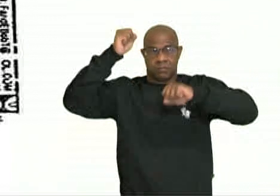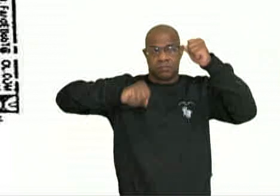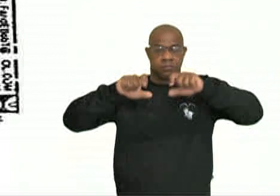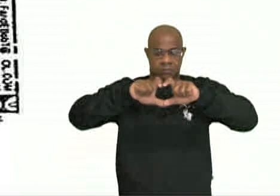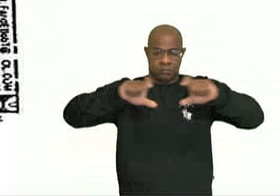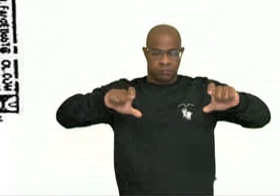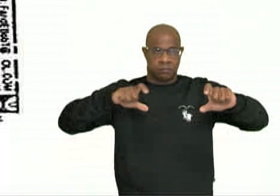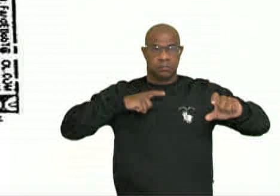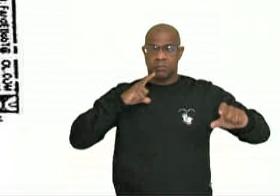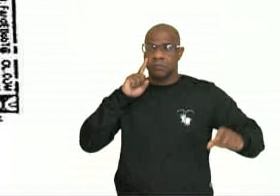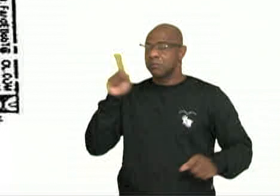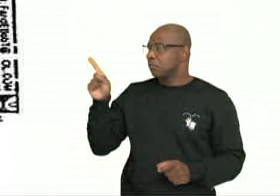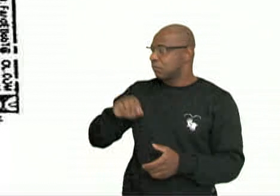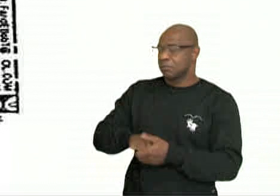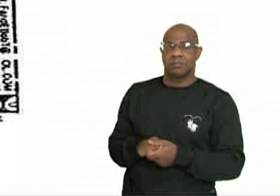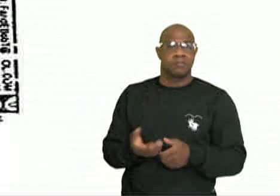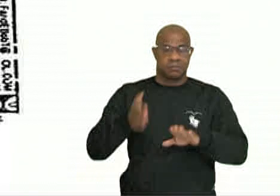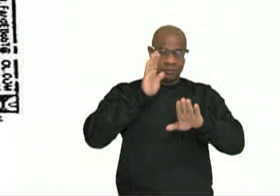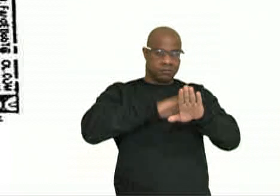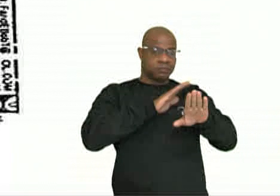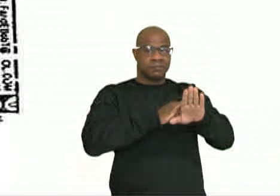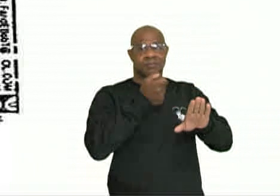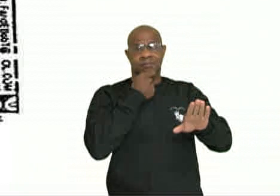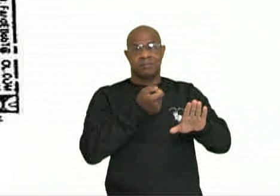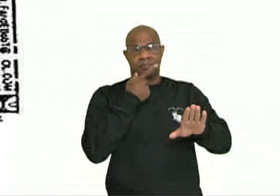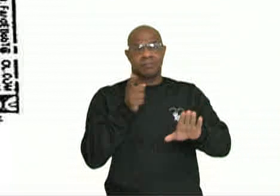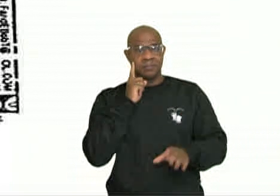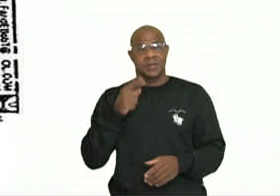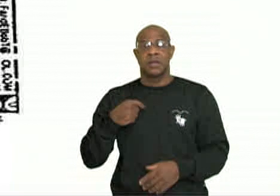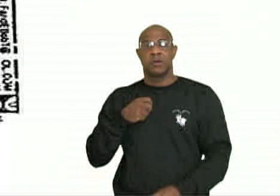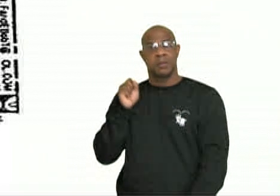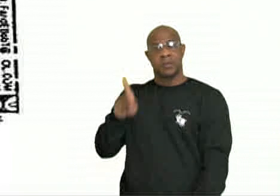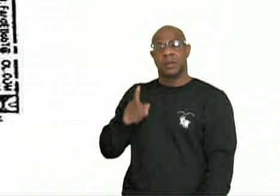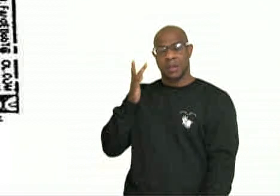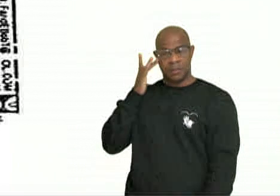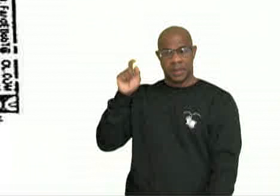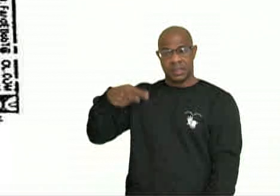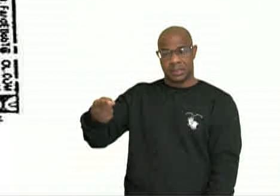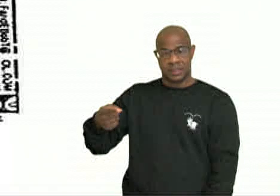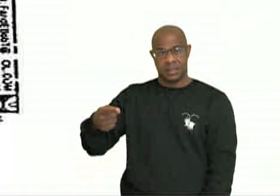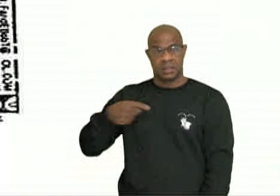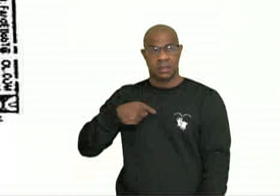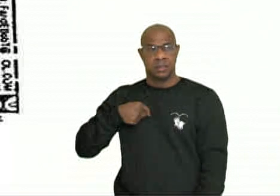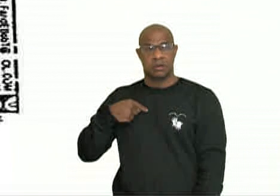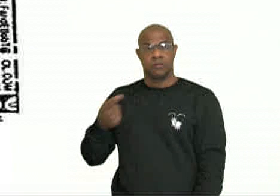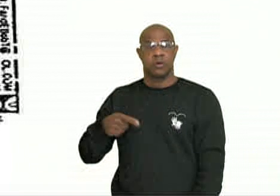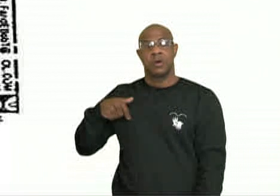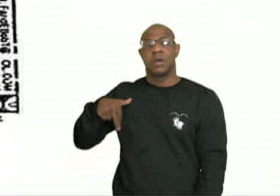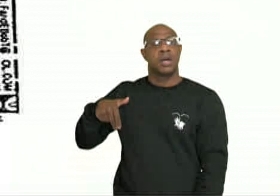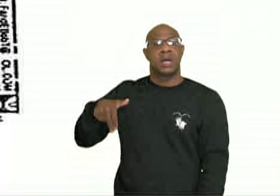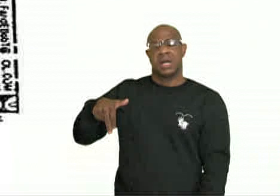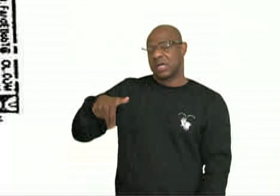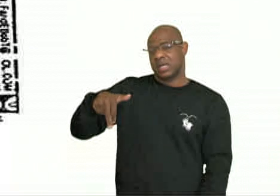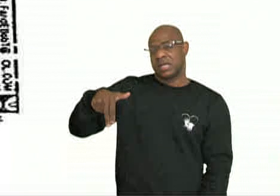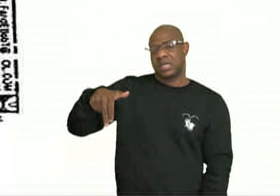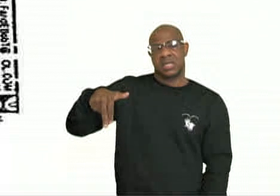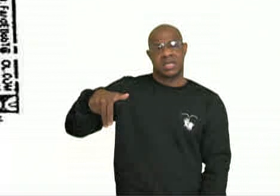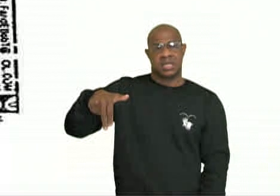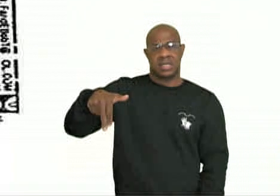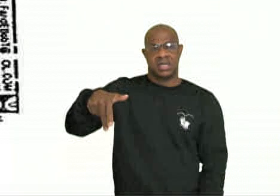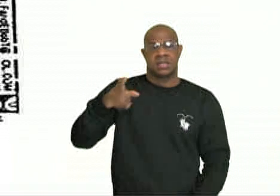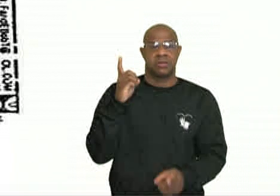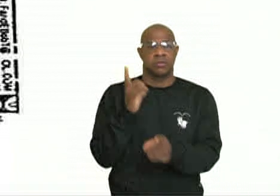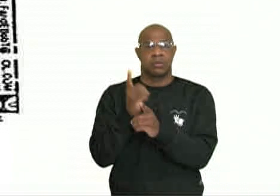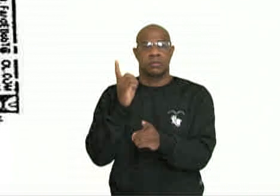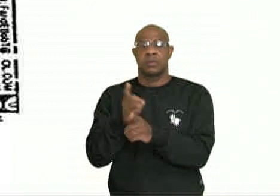charge que traz uma ironia aqui. Vou me aposentar amanhã e sabe o que eu vou fazer? Andar até o fim dessa linha de montagem e